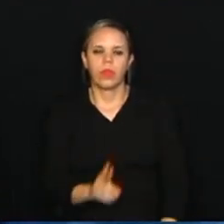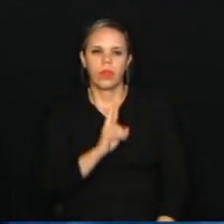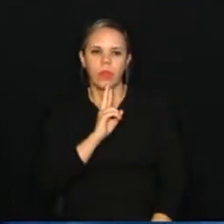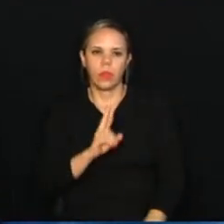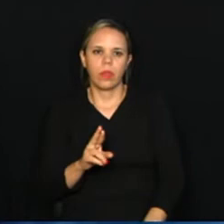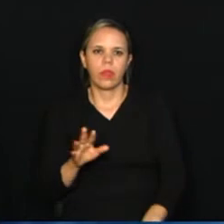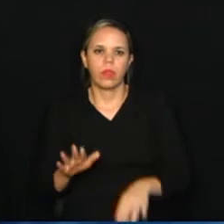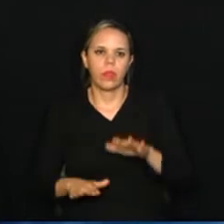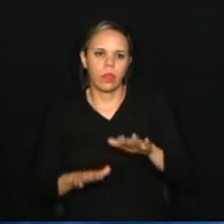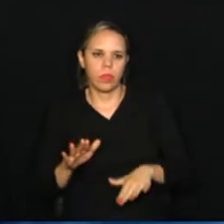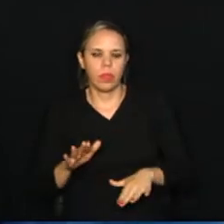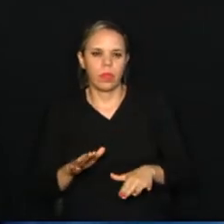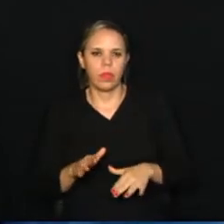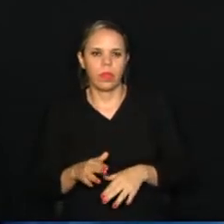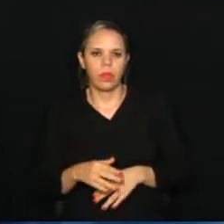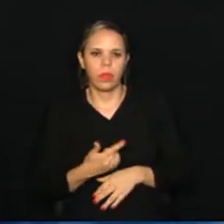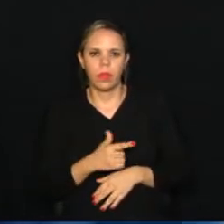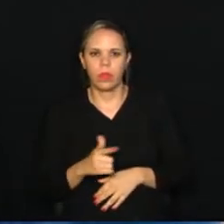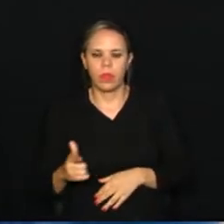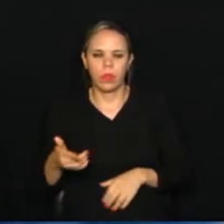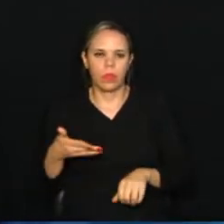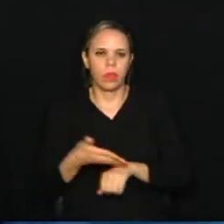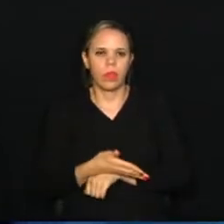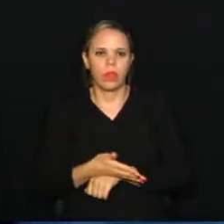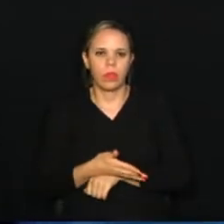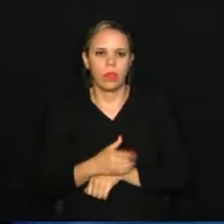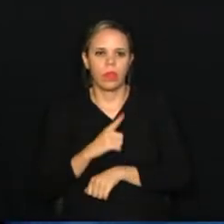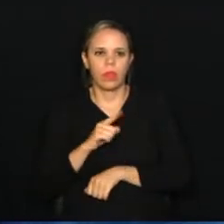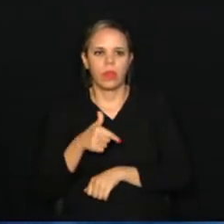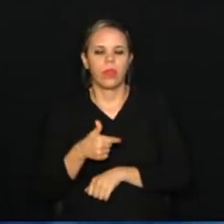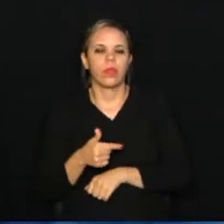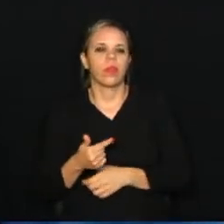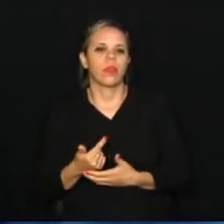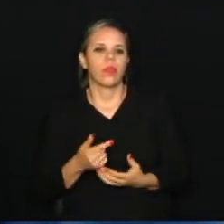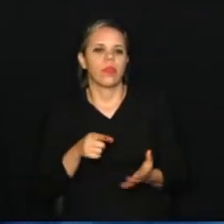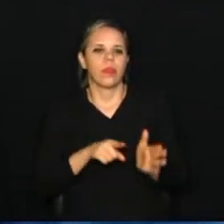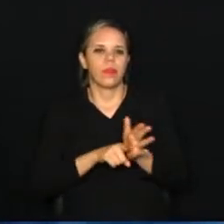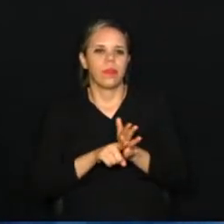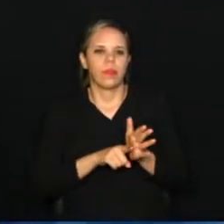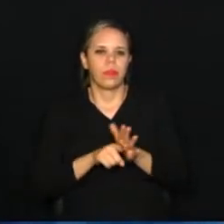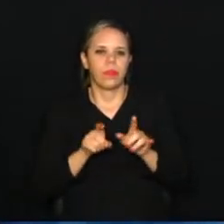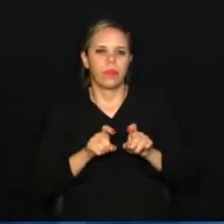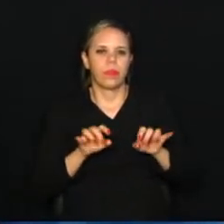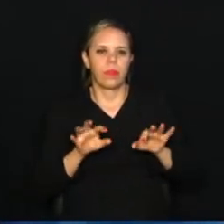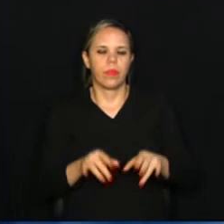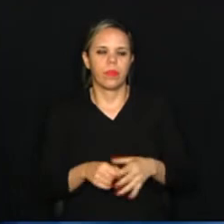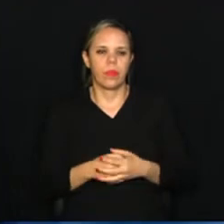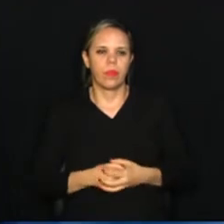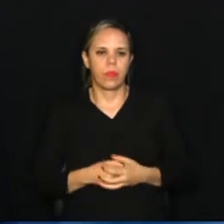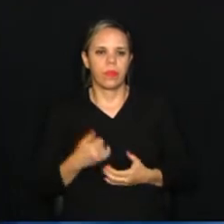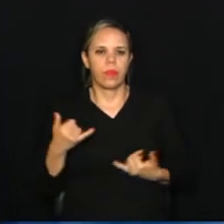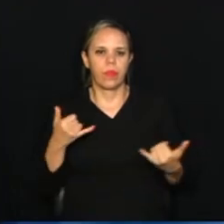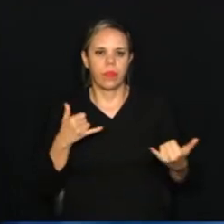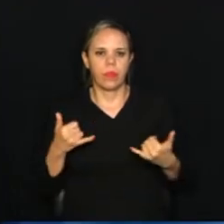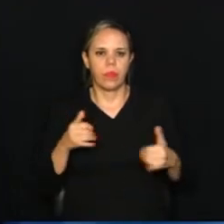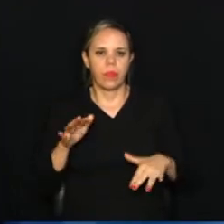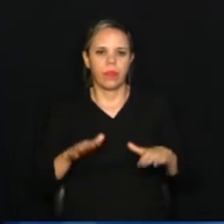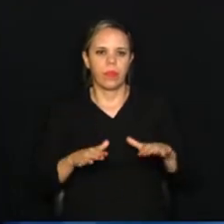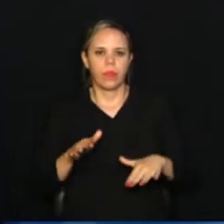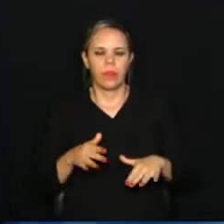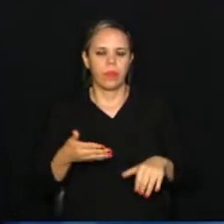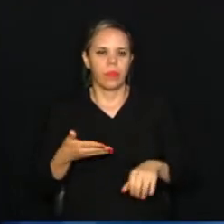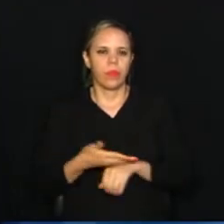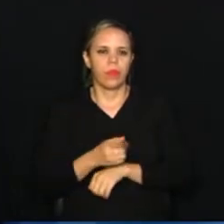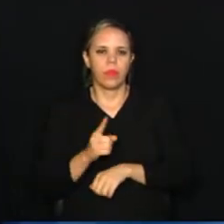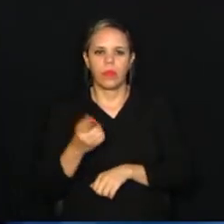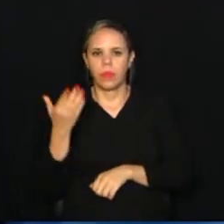vezes ele não acessou, ele tem recursos, né, de consultar através do computador, através do celular, mas às vezes ele não acessou, ele